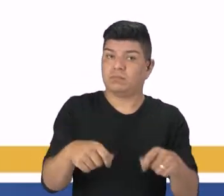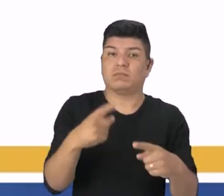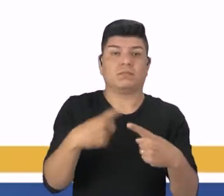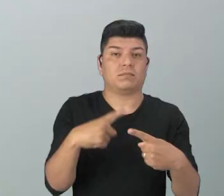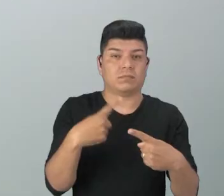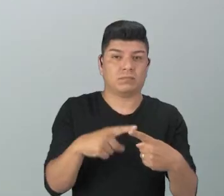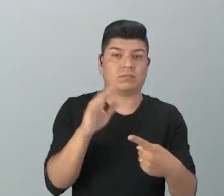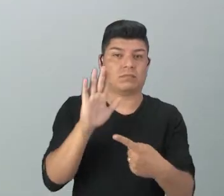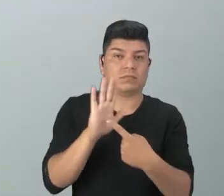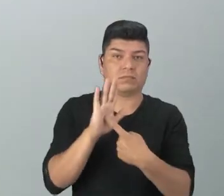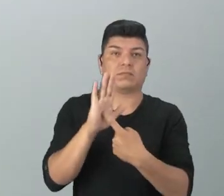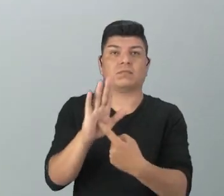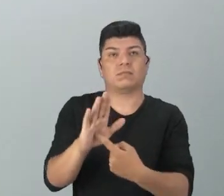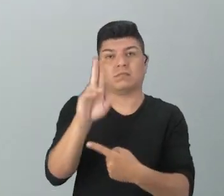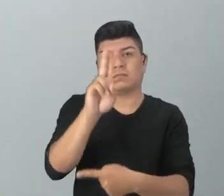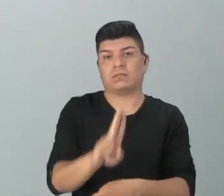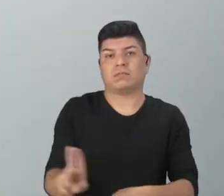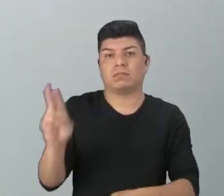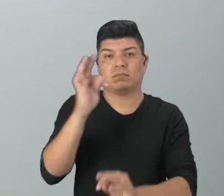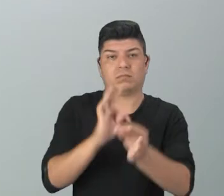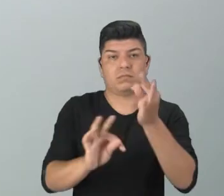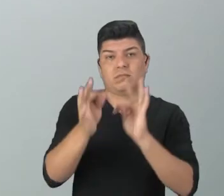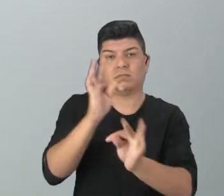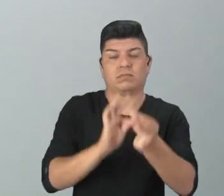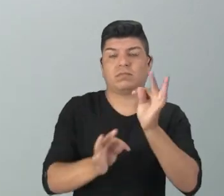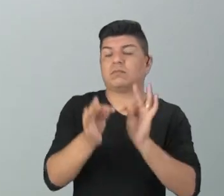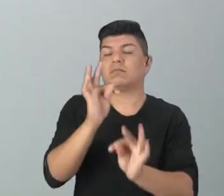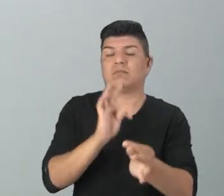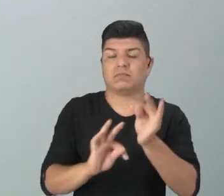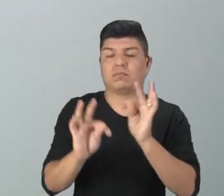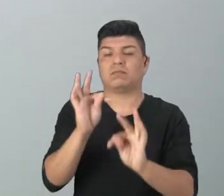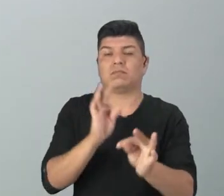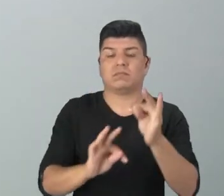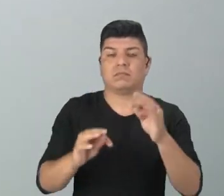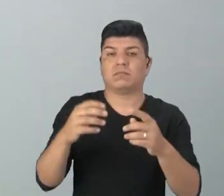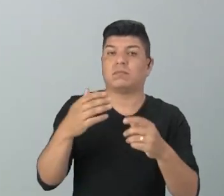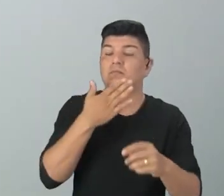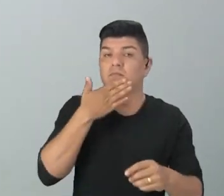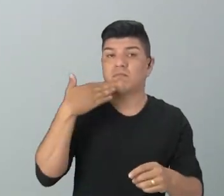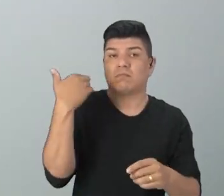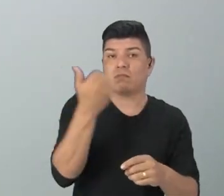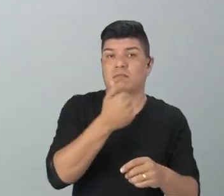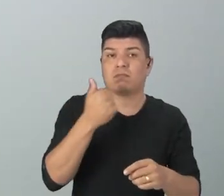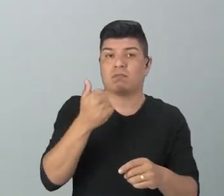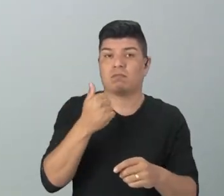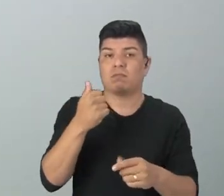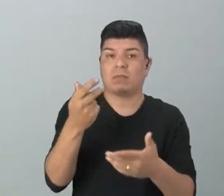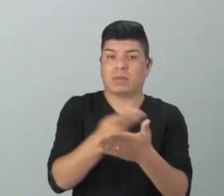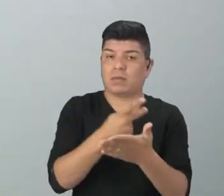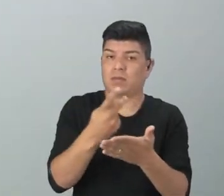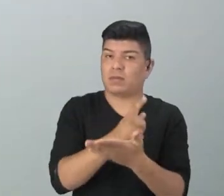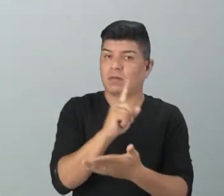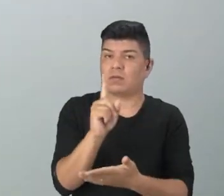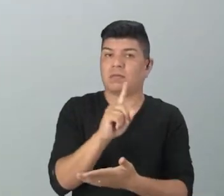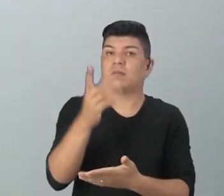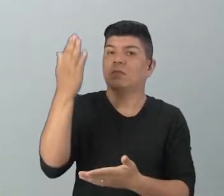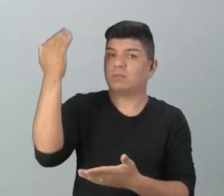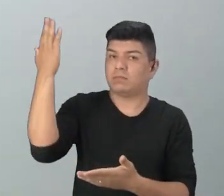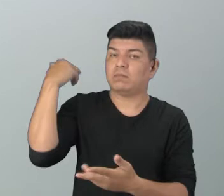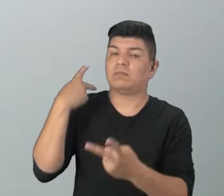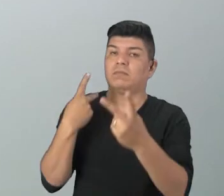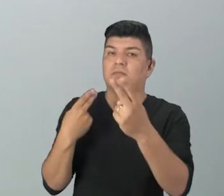porque mostra aí que está usando aí tecnologias que tornam ela mais precisa, sem muitos erros, como no